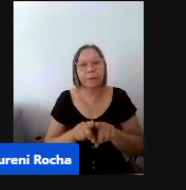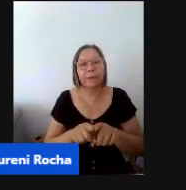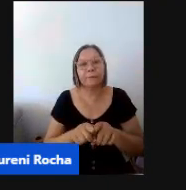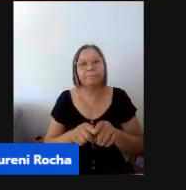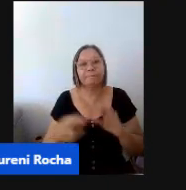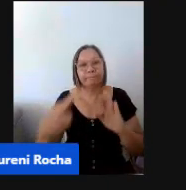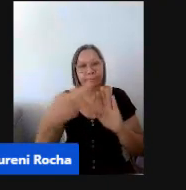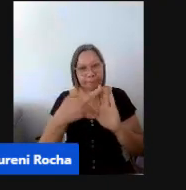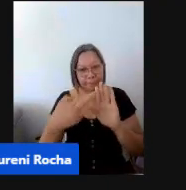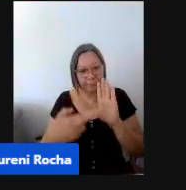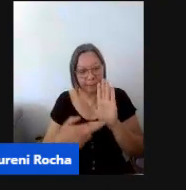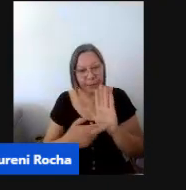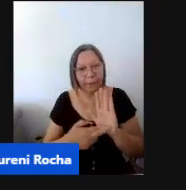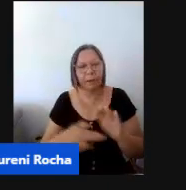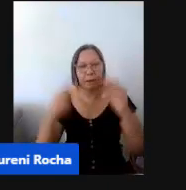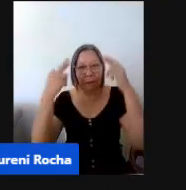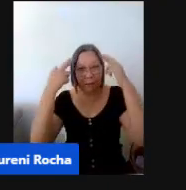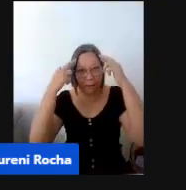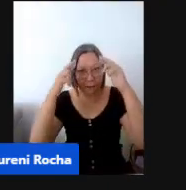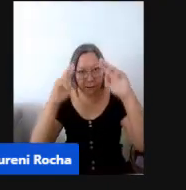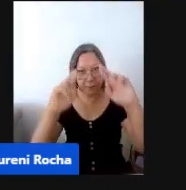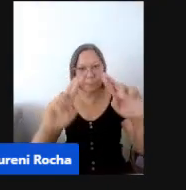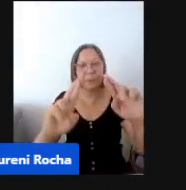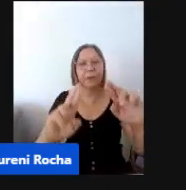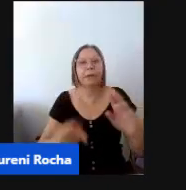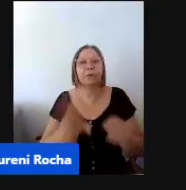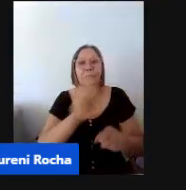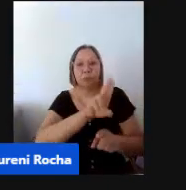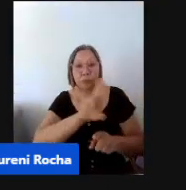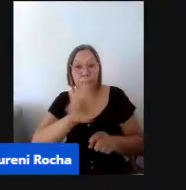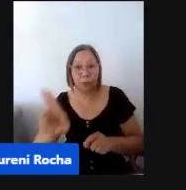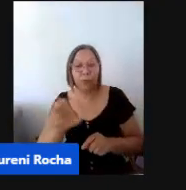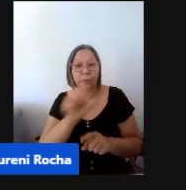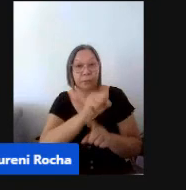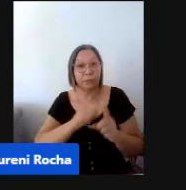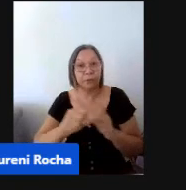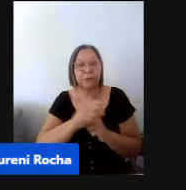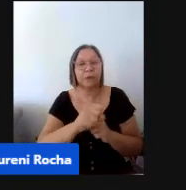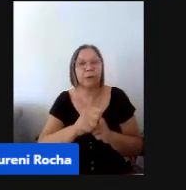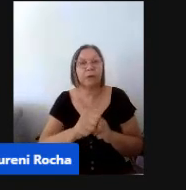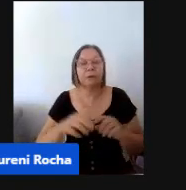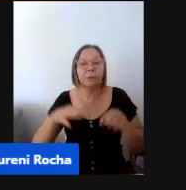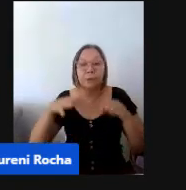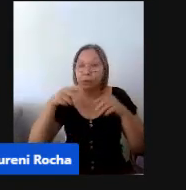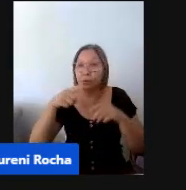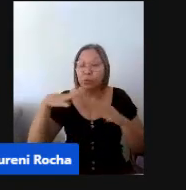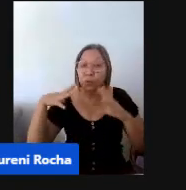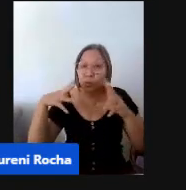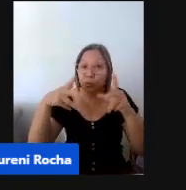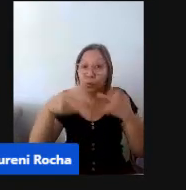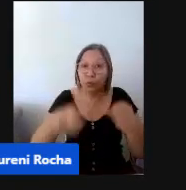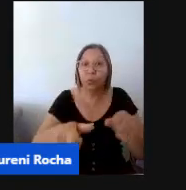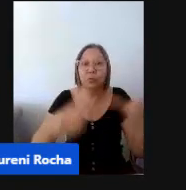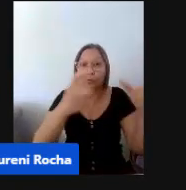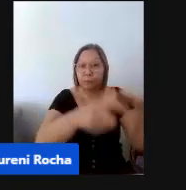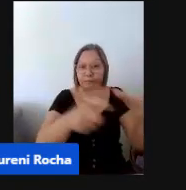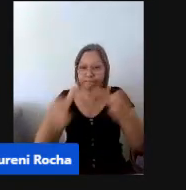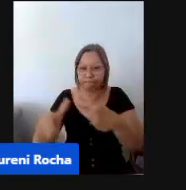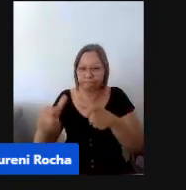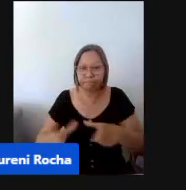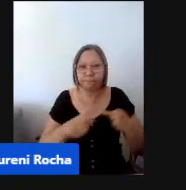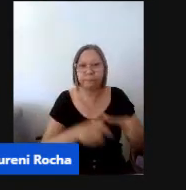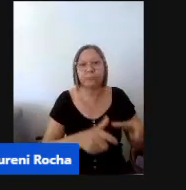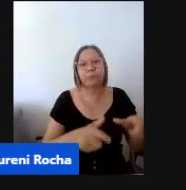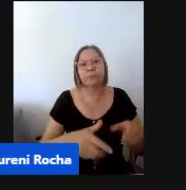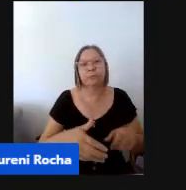nome social em toda a administração pública municipal. Então, obviamente, é importante que vocês tenham